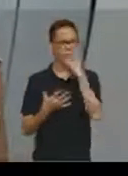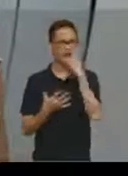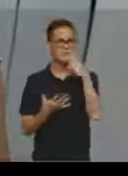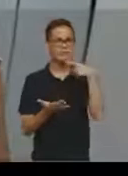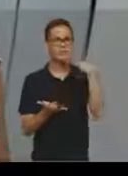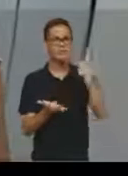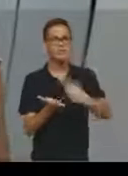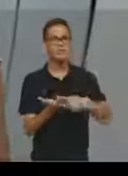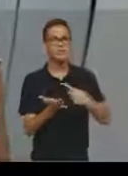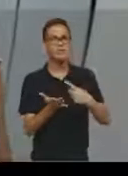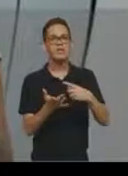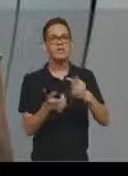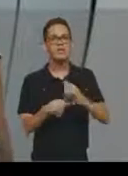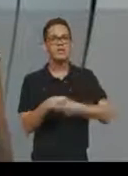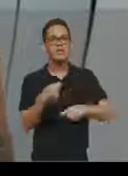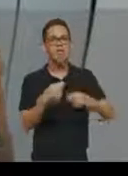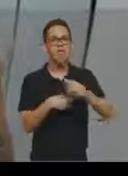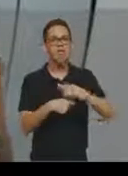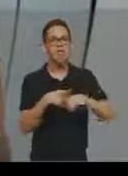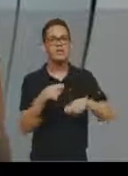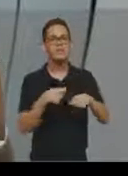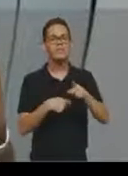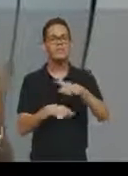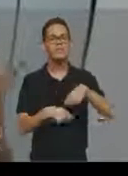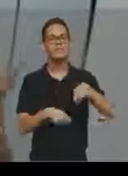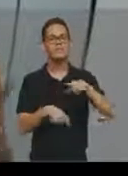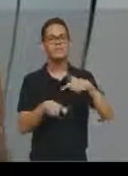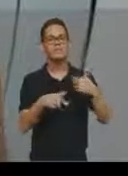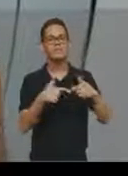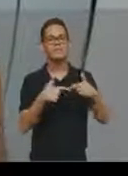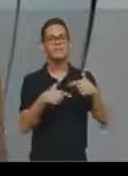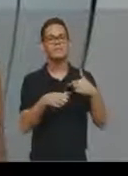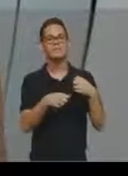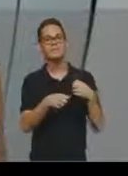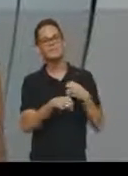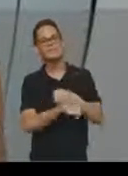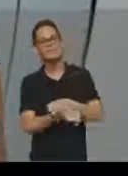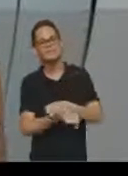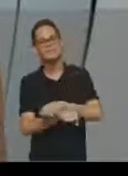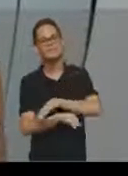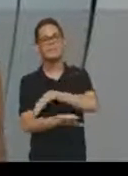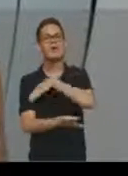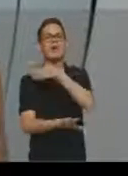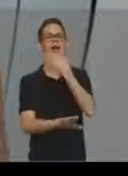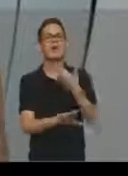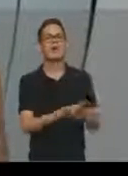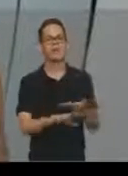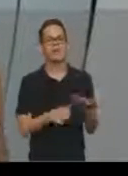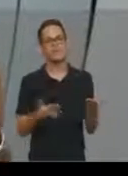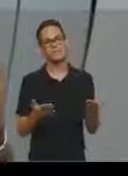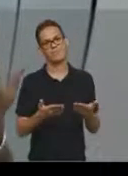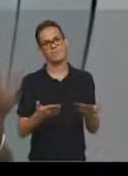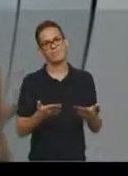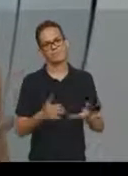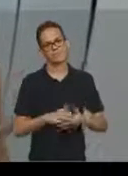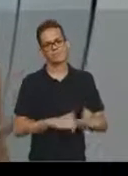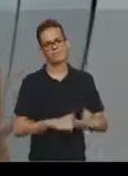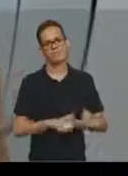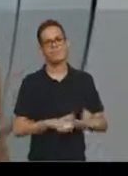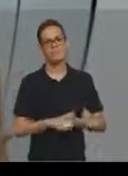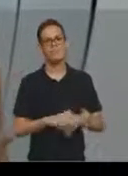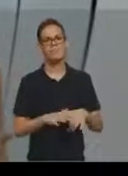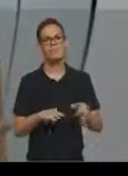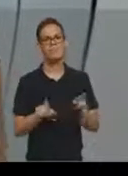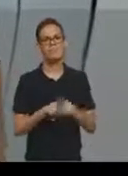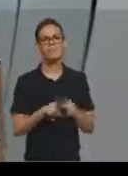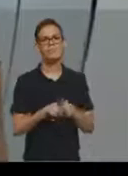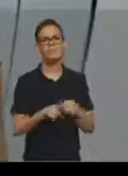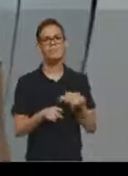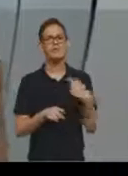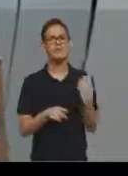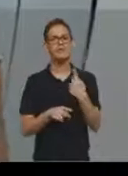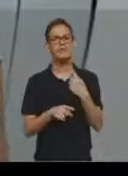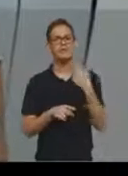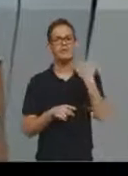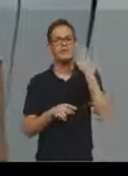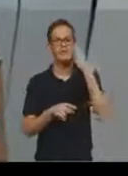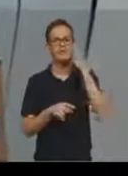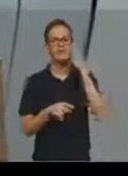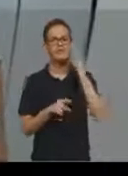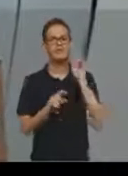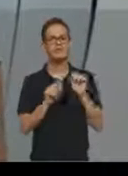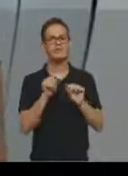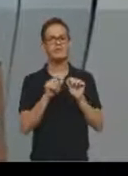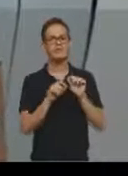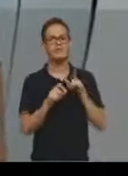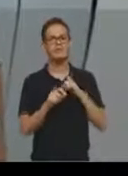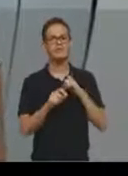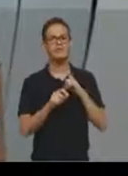da economia da metrópole, como que nós passamos por um longo processo de exploração. A gente pode citar também o fato, né, de